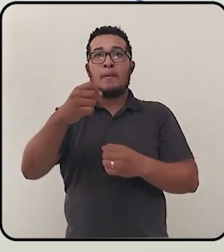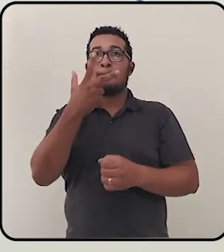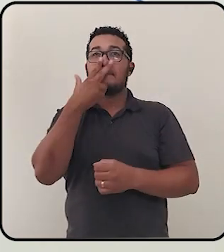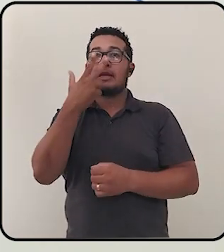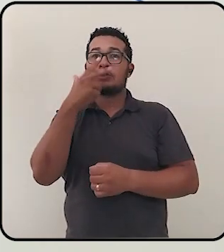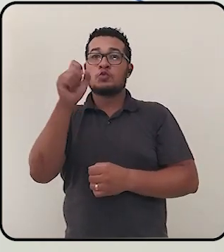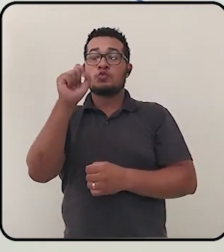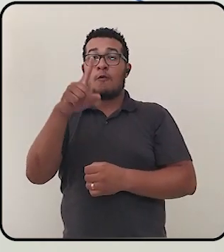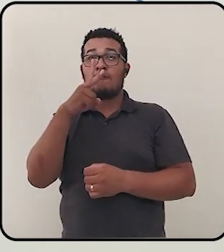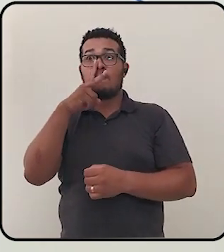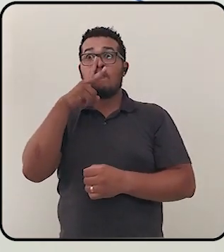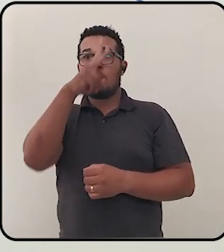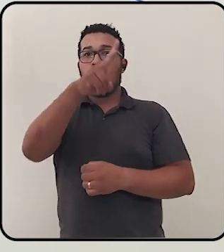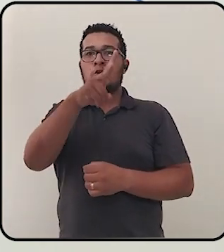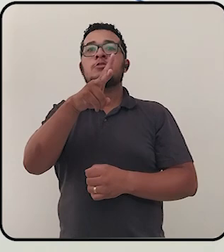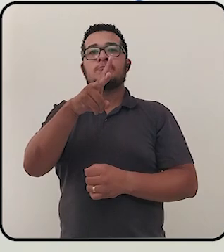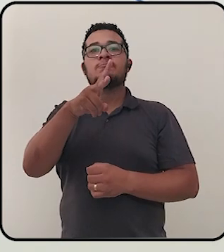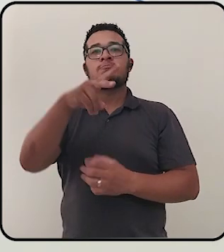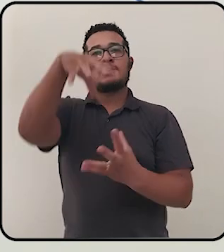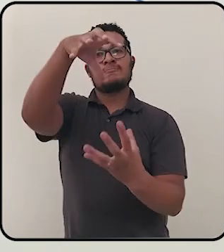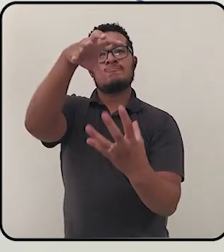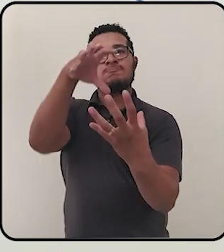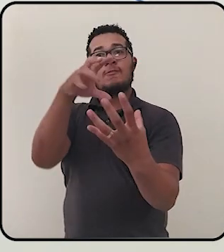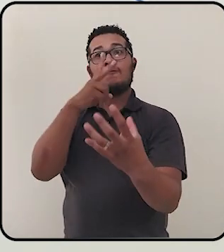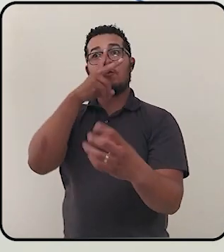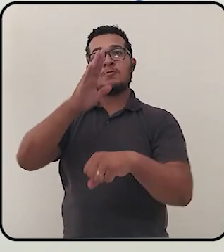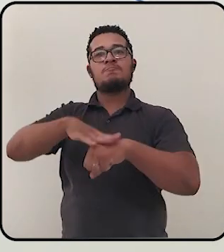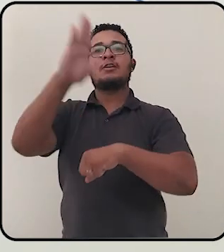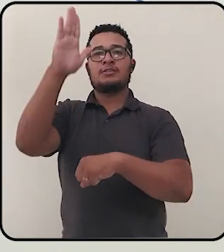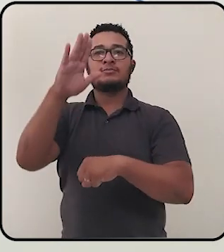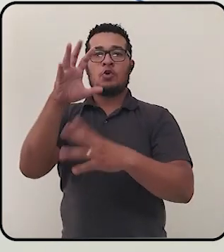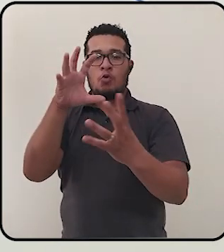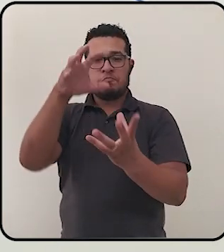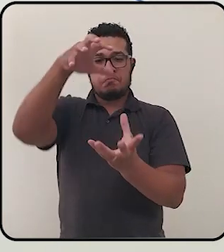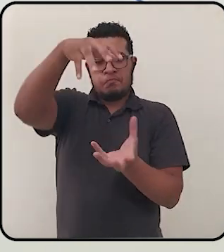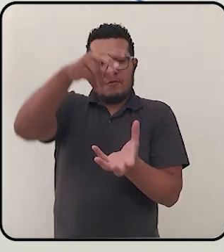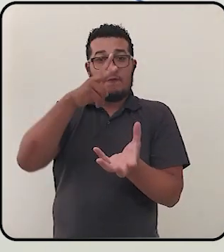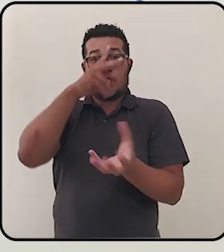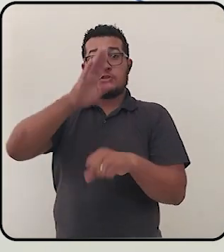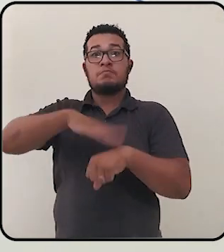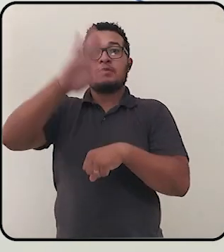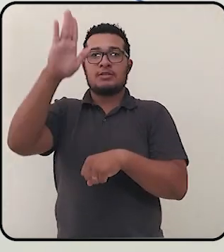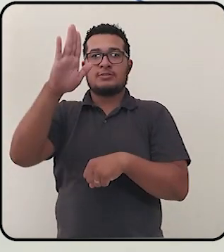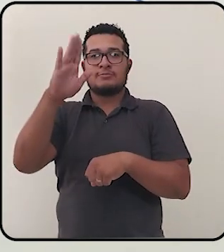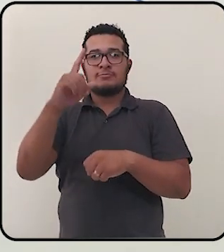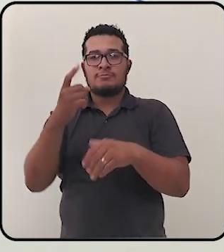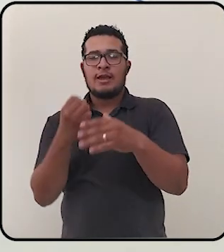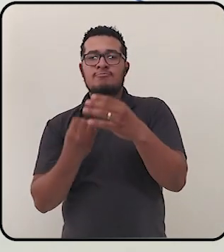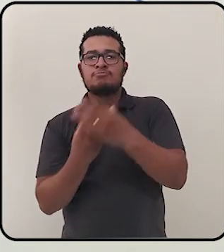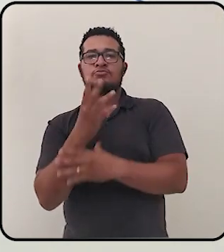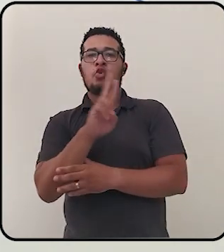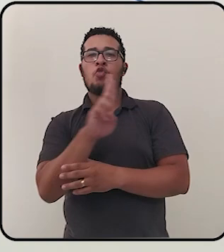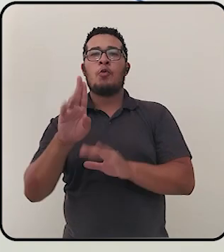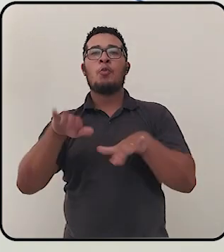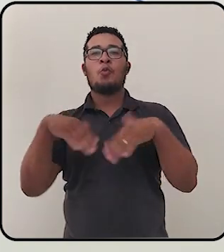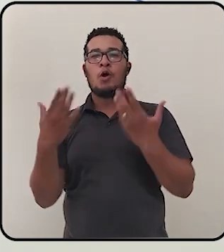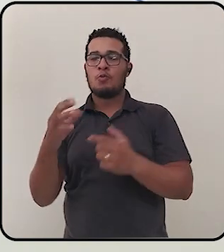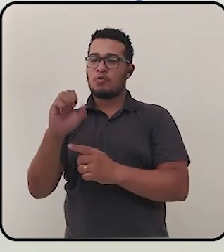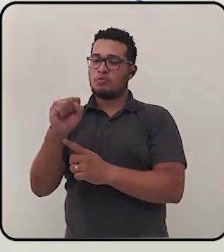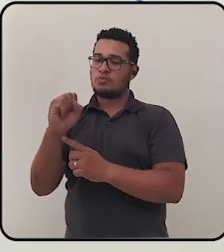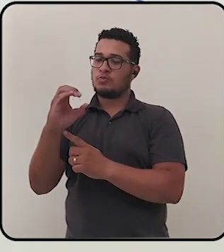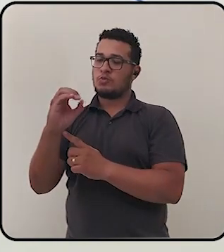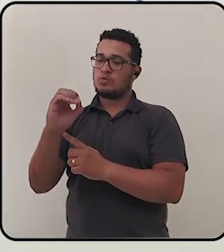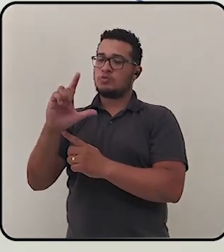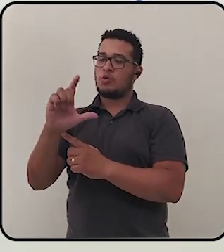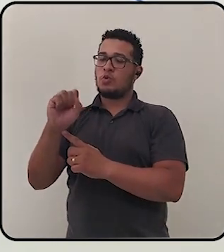dos 2 hemisférios. É exatamente nesse momento que dá origem ao solstício, dia